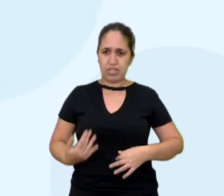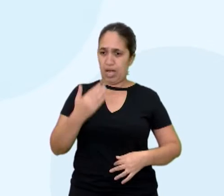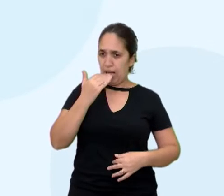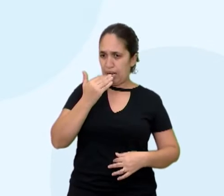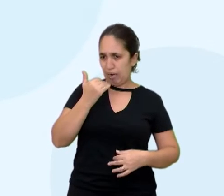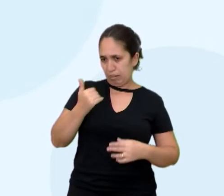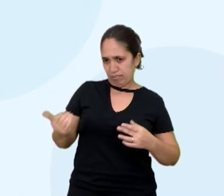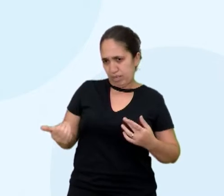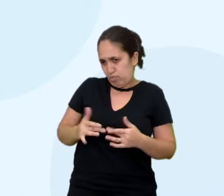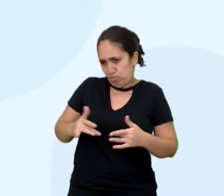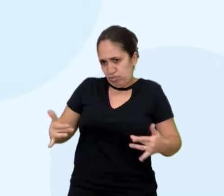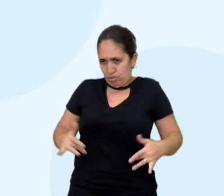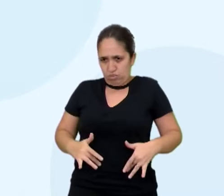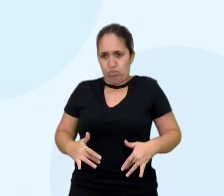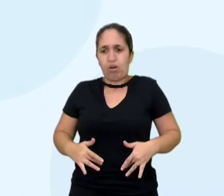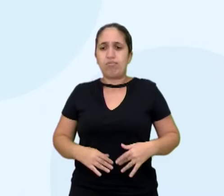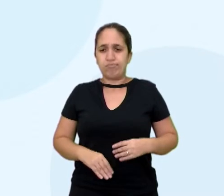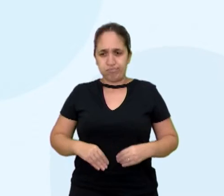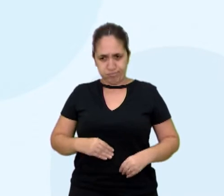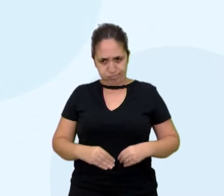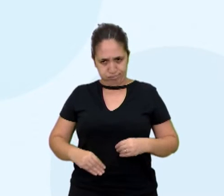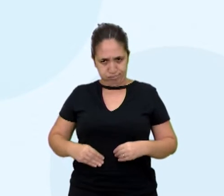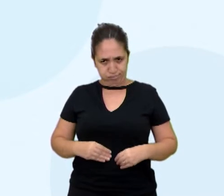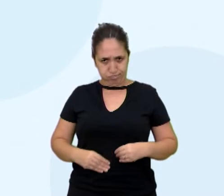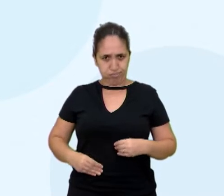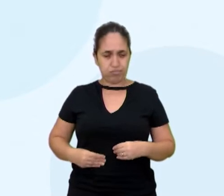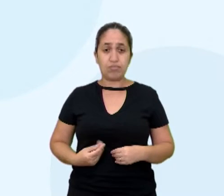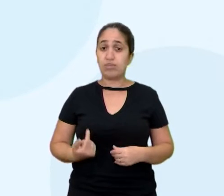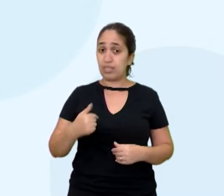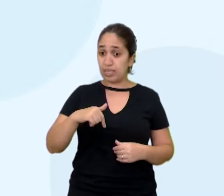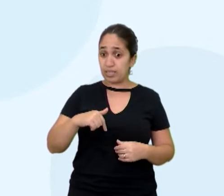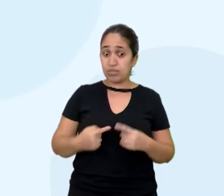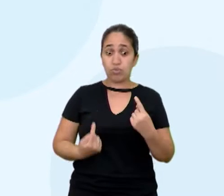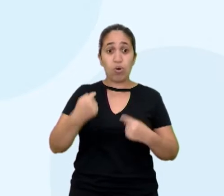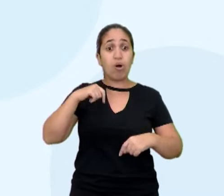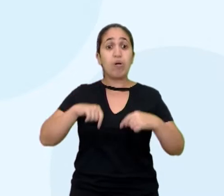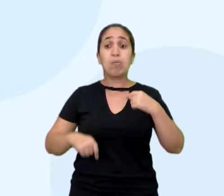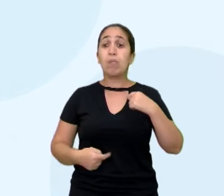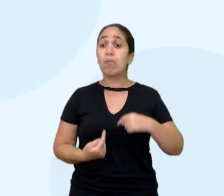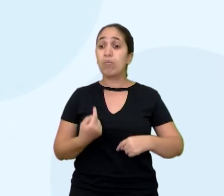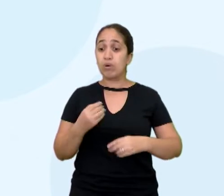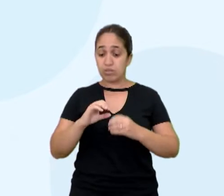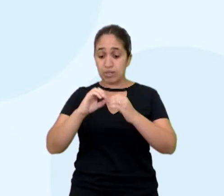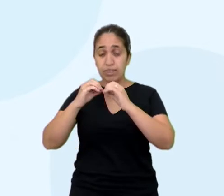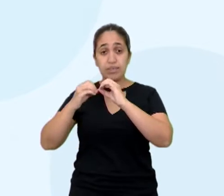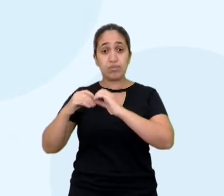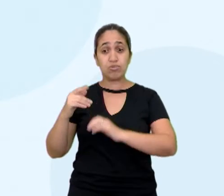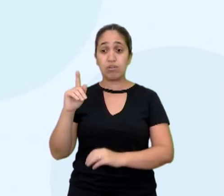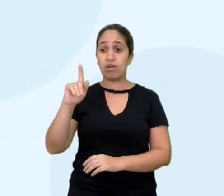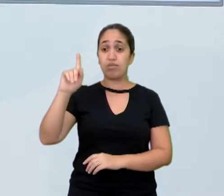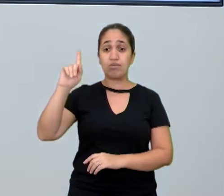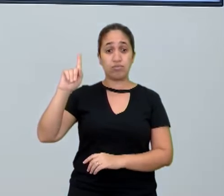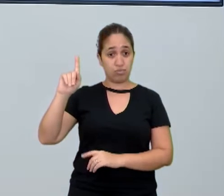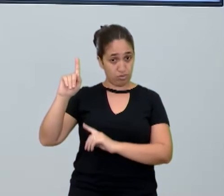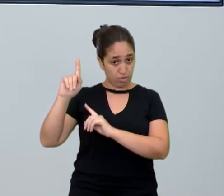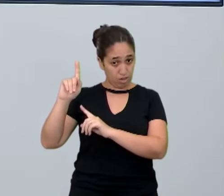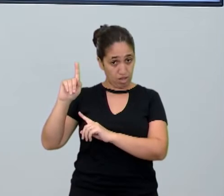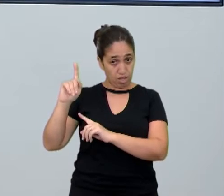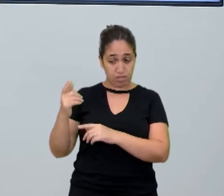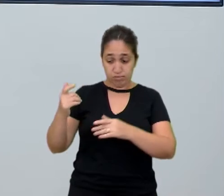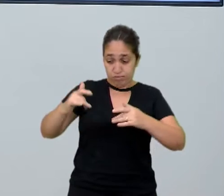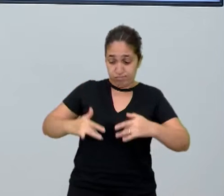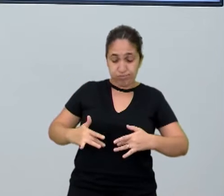dessa estimulação neural. Esse hormônio, então, quando as células G, na presença de alimento, ou eu quando tenho ali